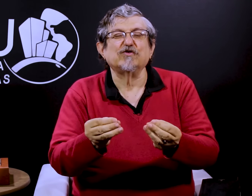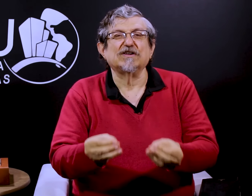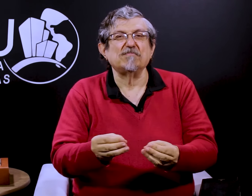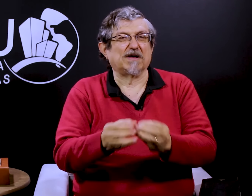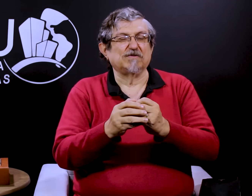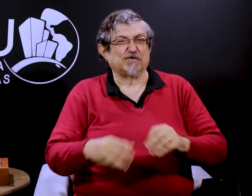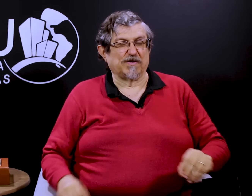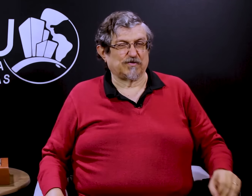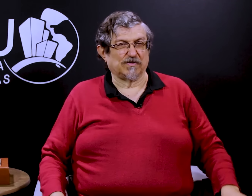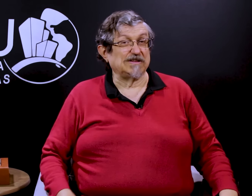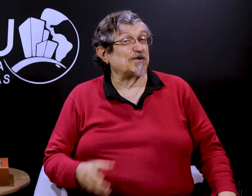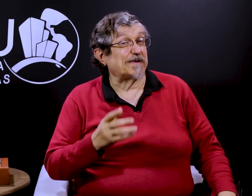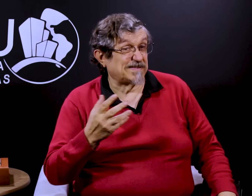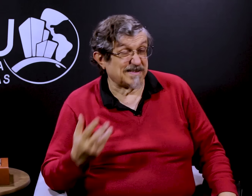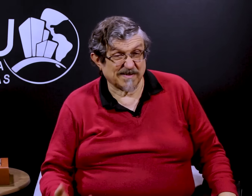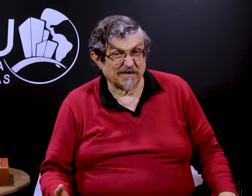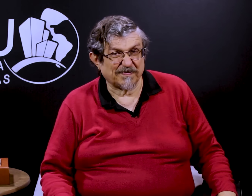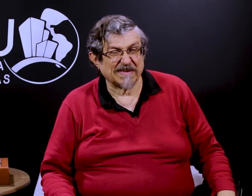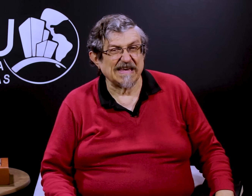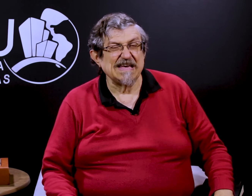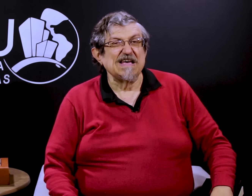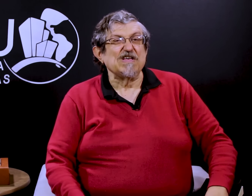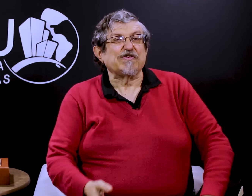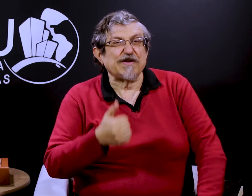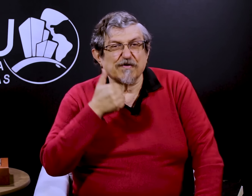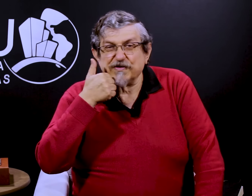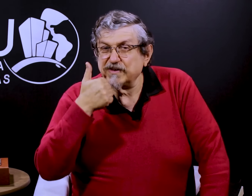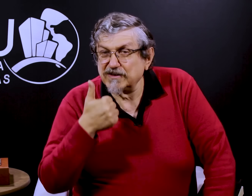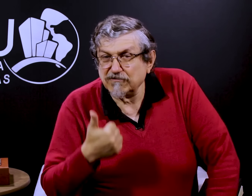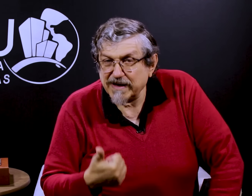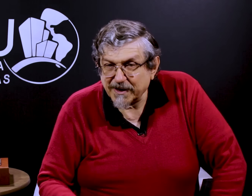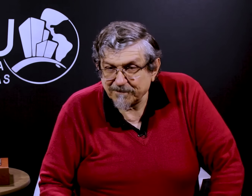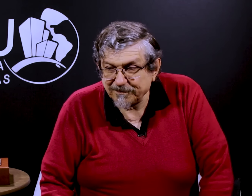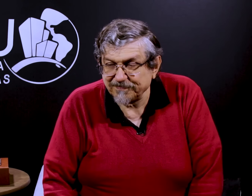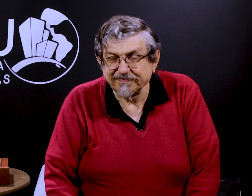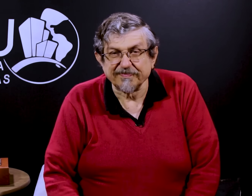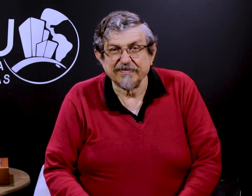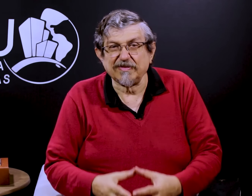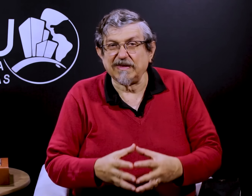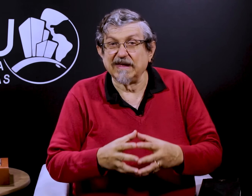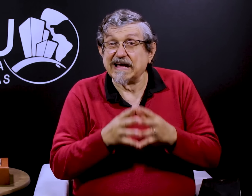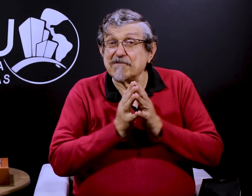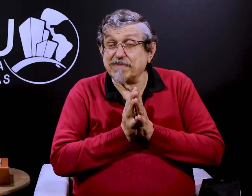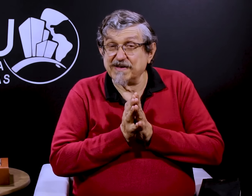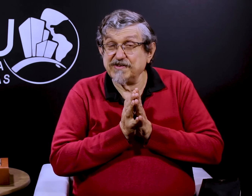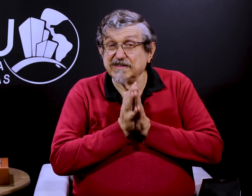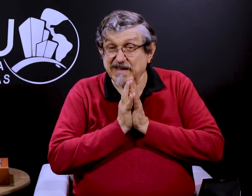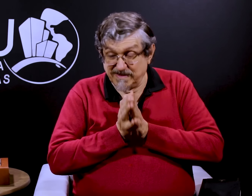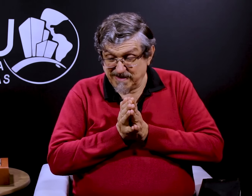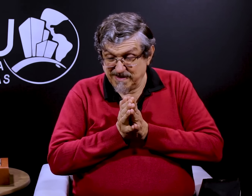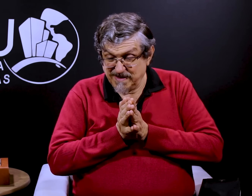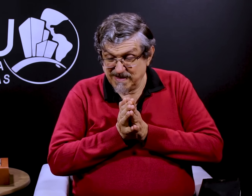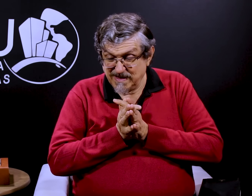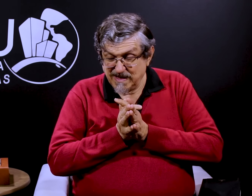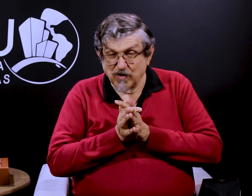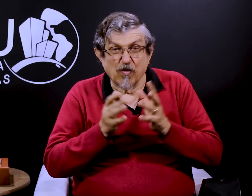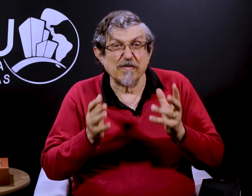relacionamento das pessoas então Preste Atenção se você não é capaz de